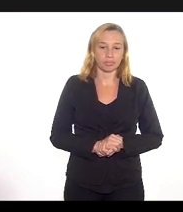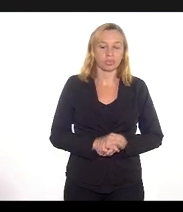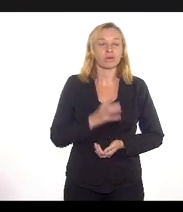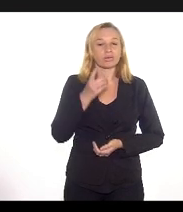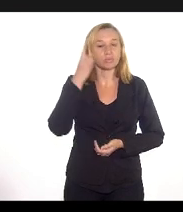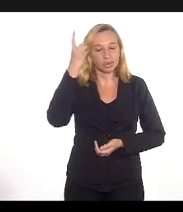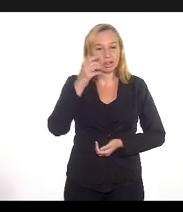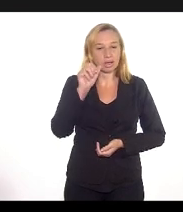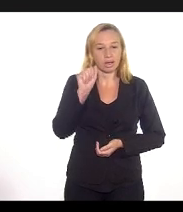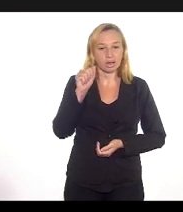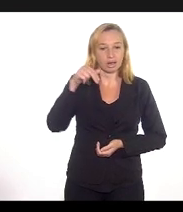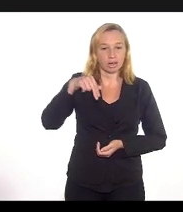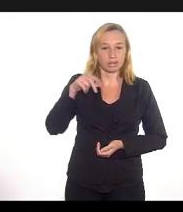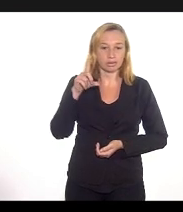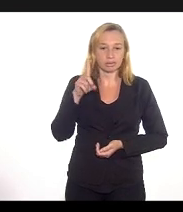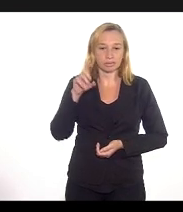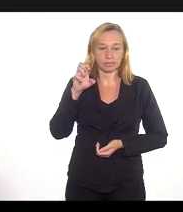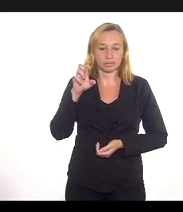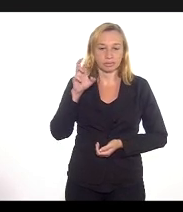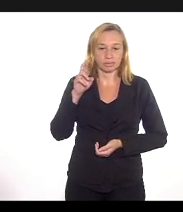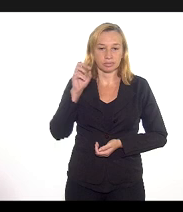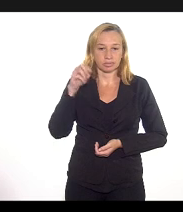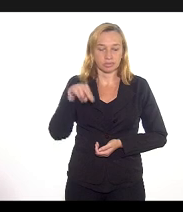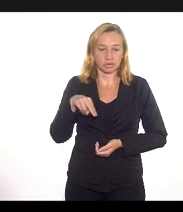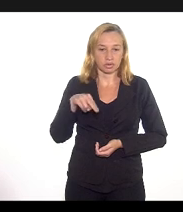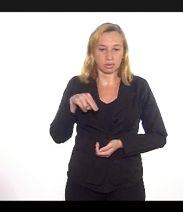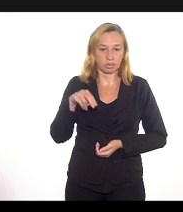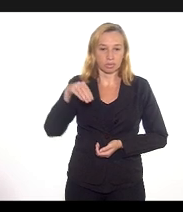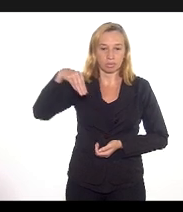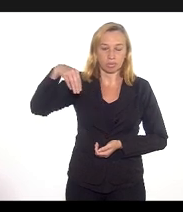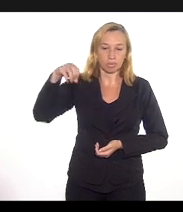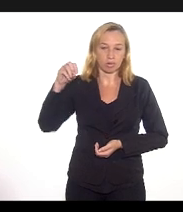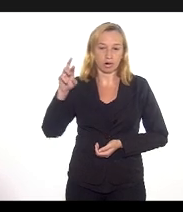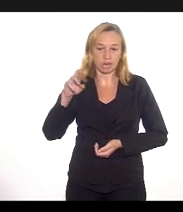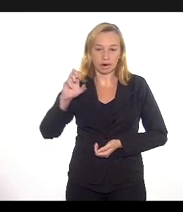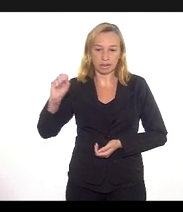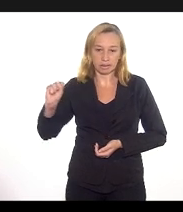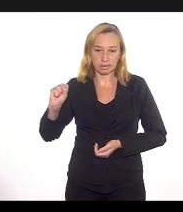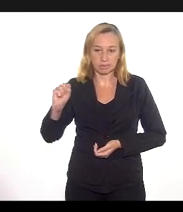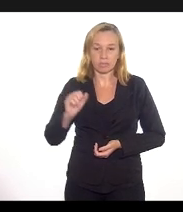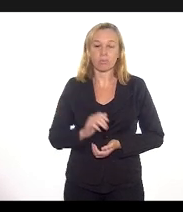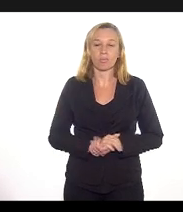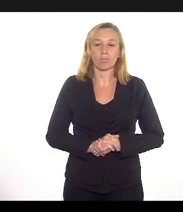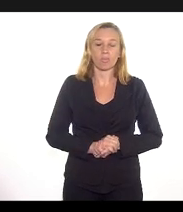Deputado Anderson Alexandre. Deputado Anderson Moraes.